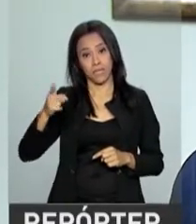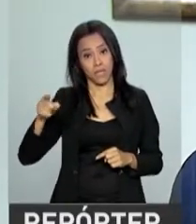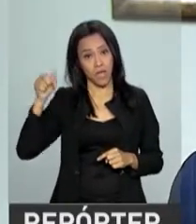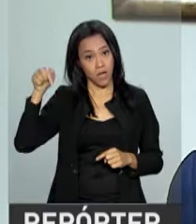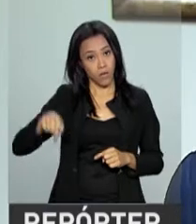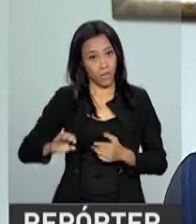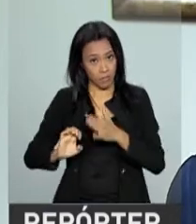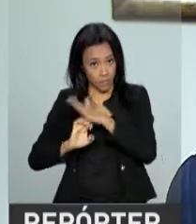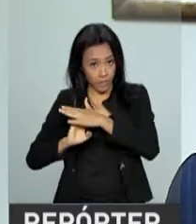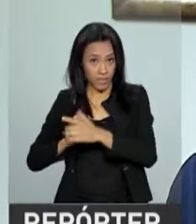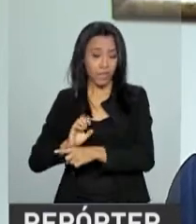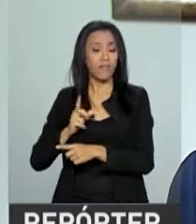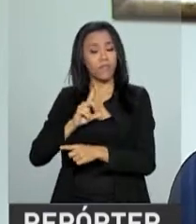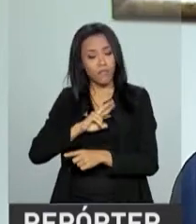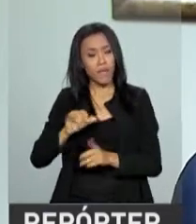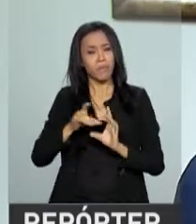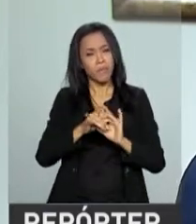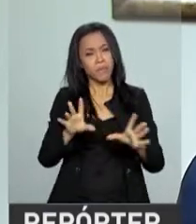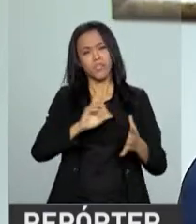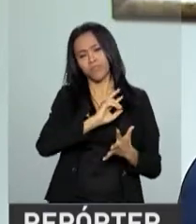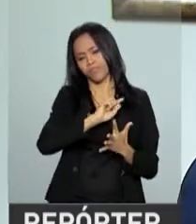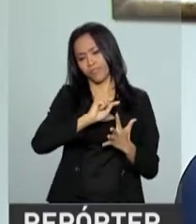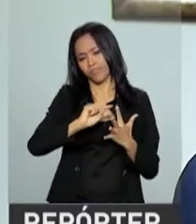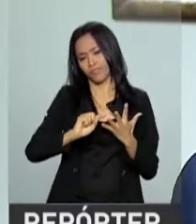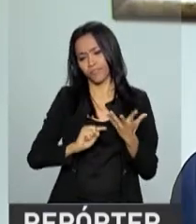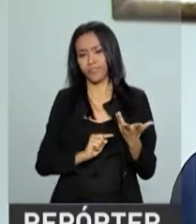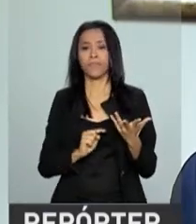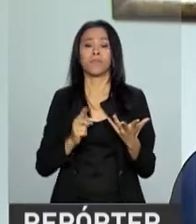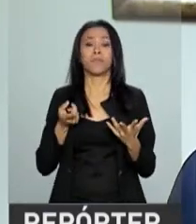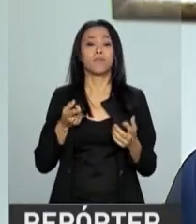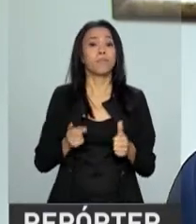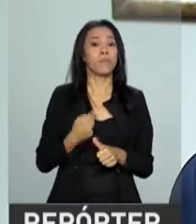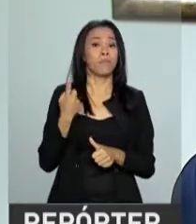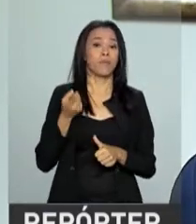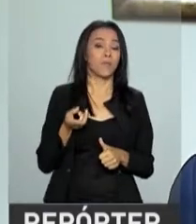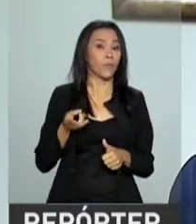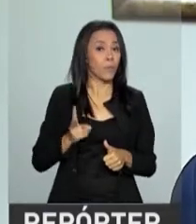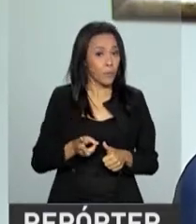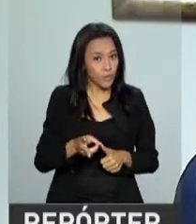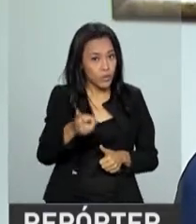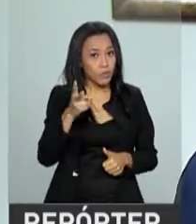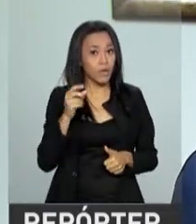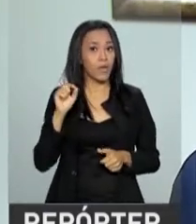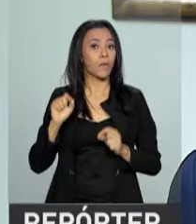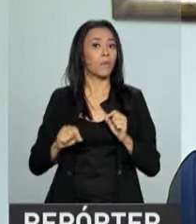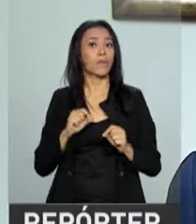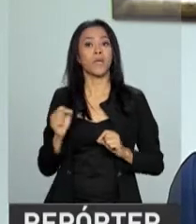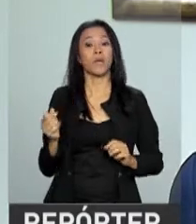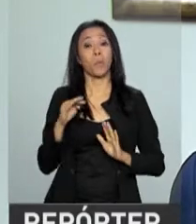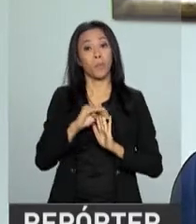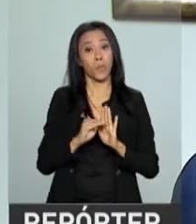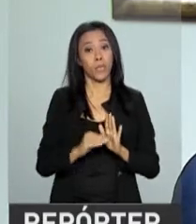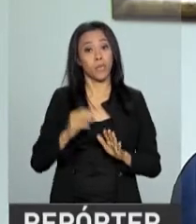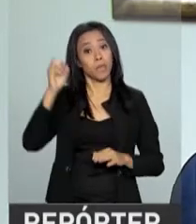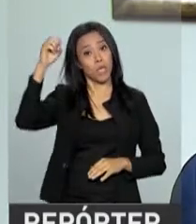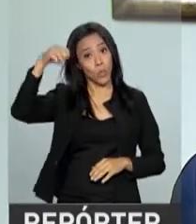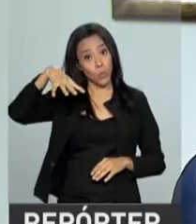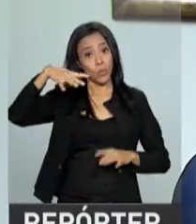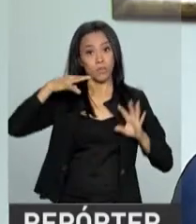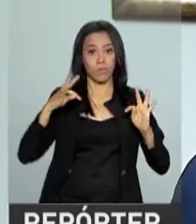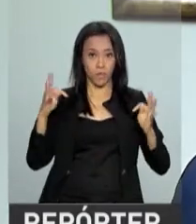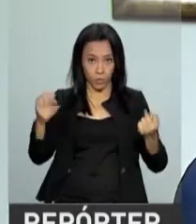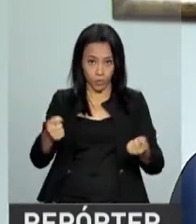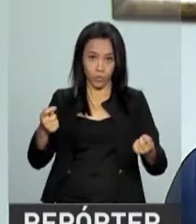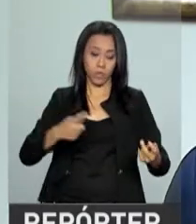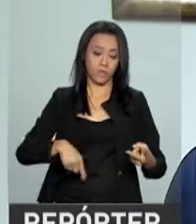várias coisas primeiro que nós possamos dar continuidade inclusive ampliar o programa lula todos ela vai permitir